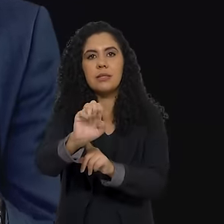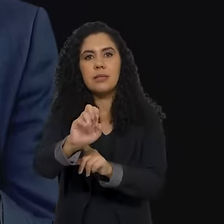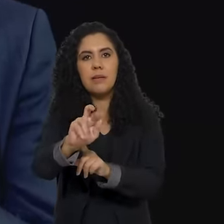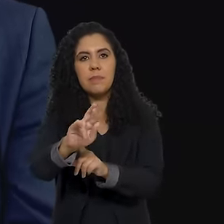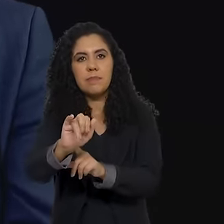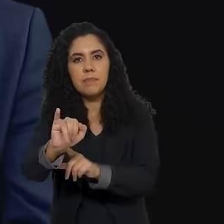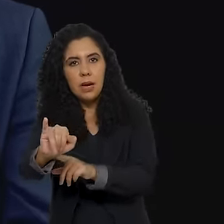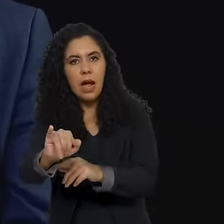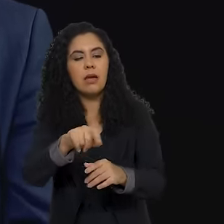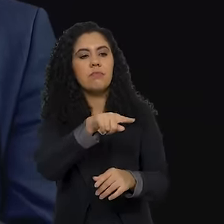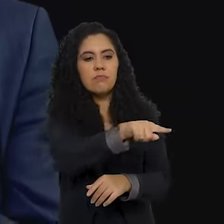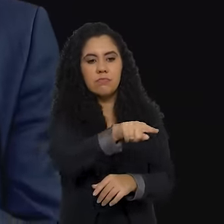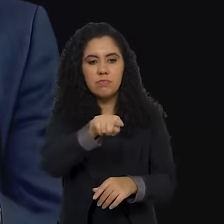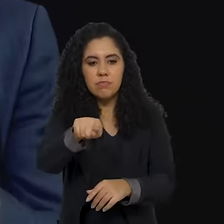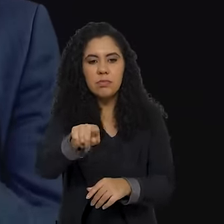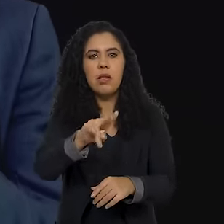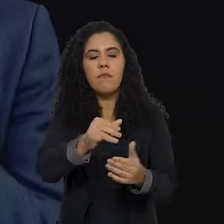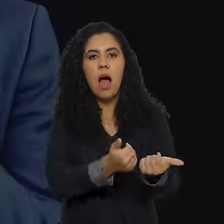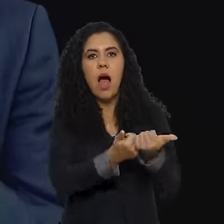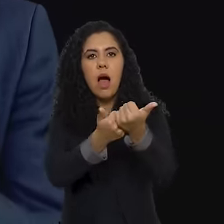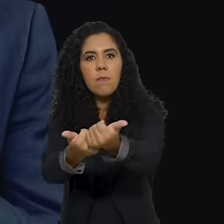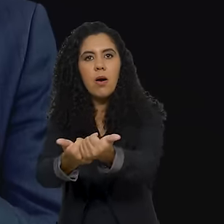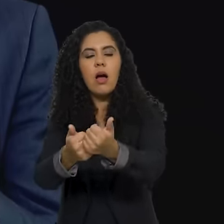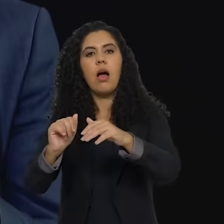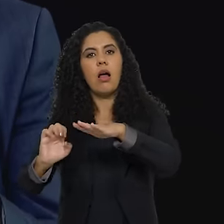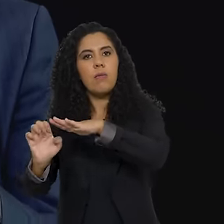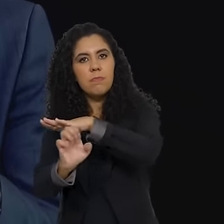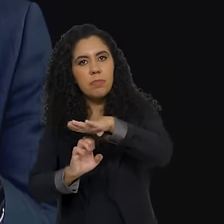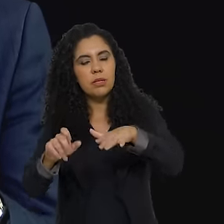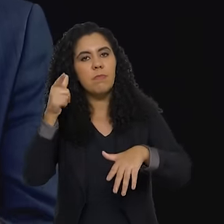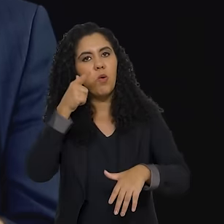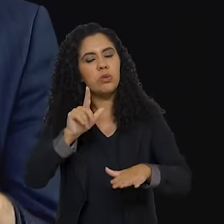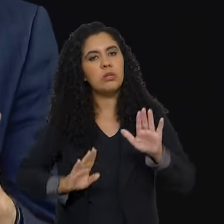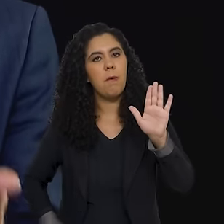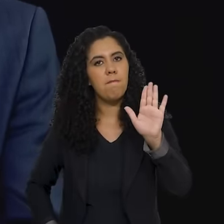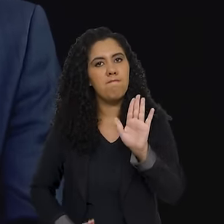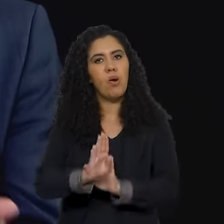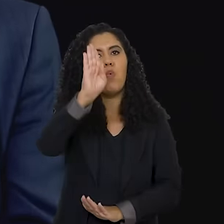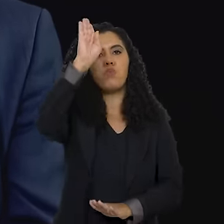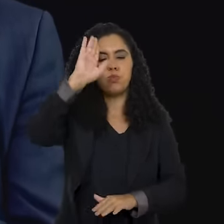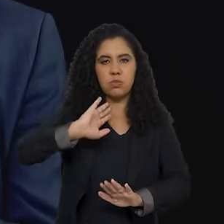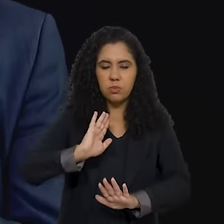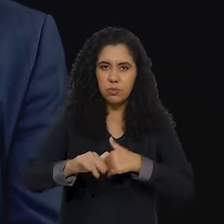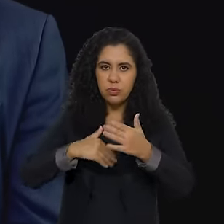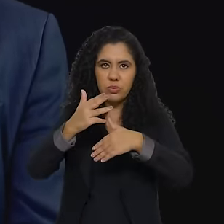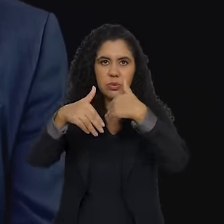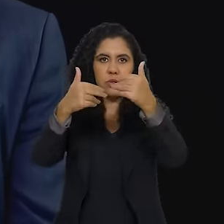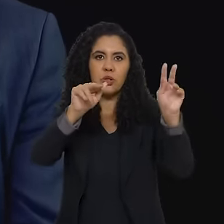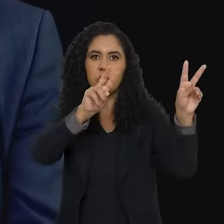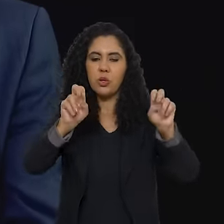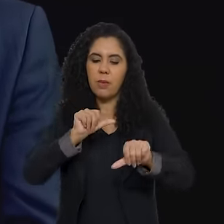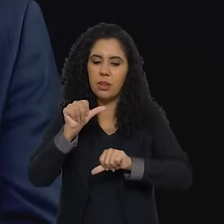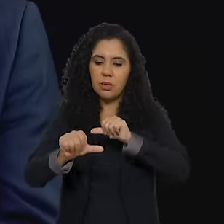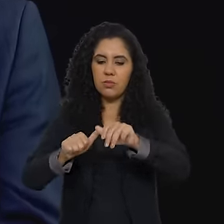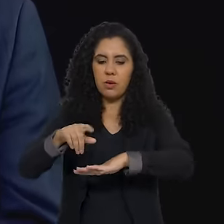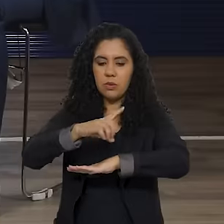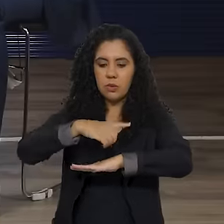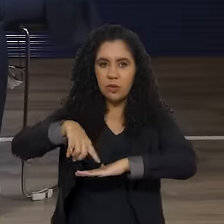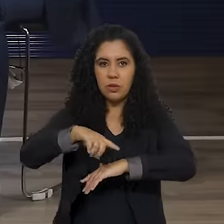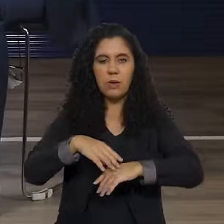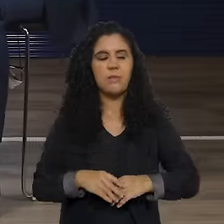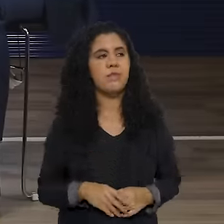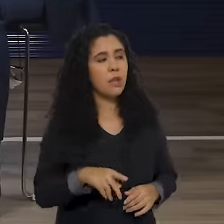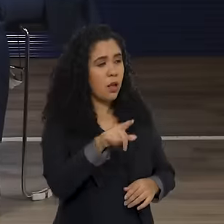essas pequenas e microempresas nesse sentido, de que elas também deem um salto no que diz respeito à